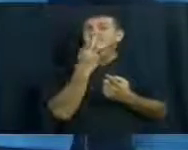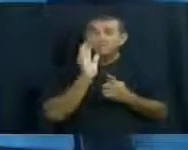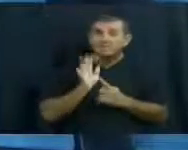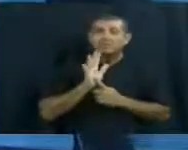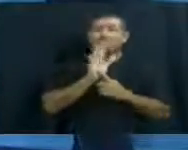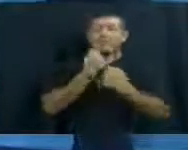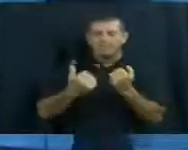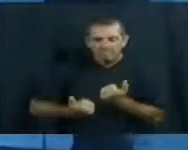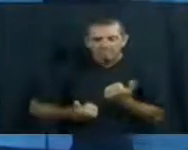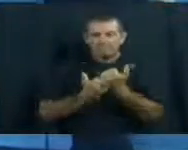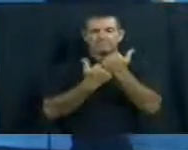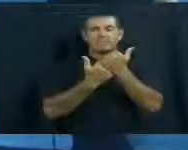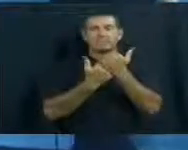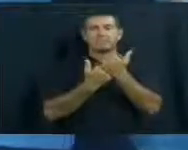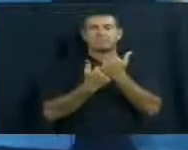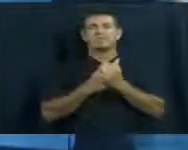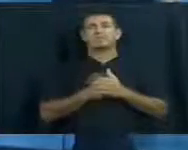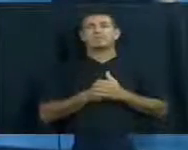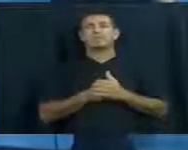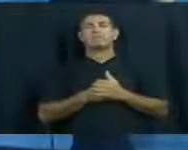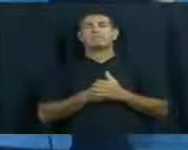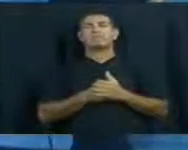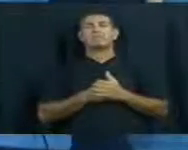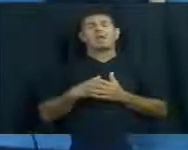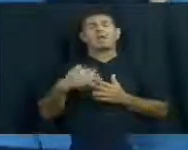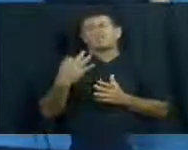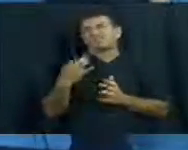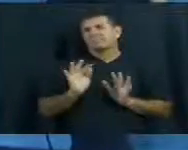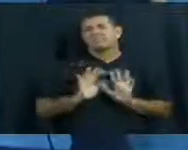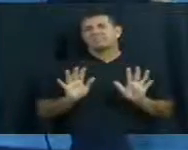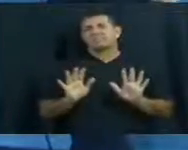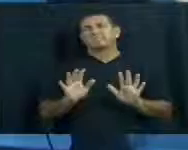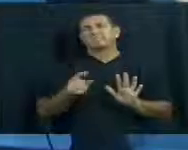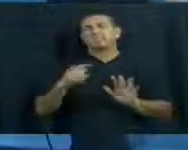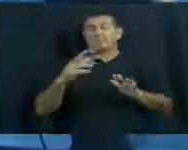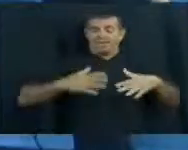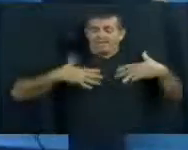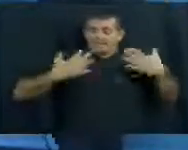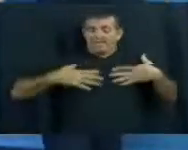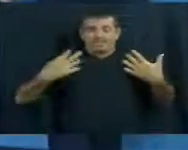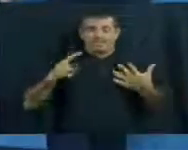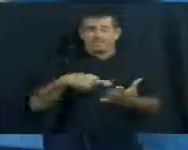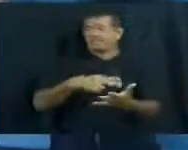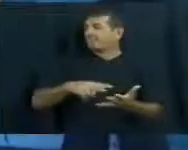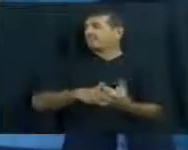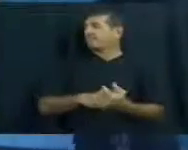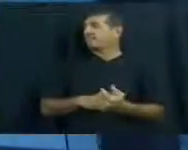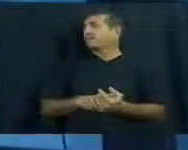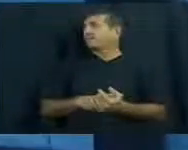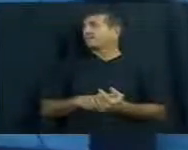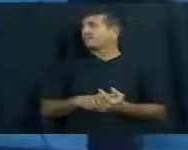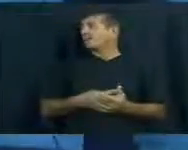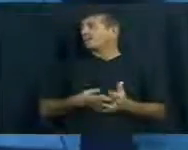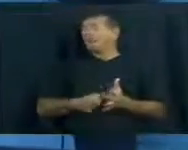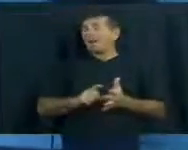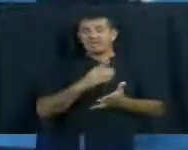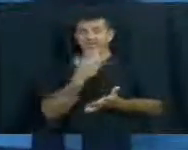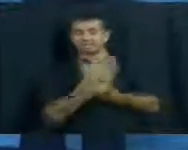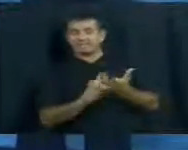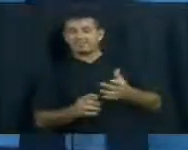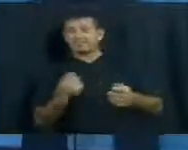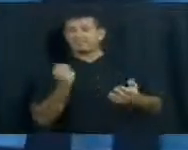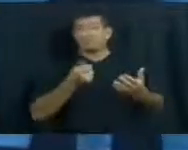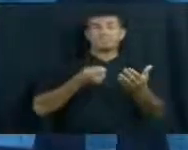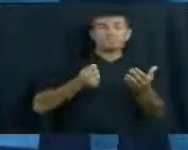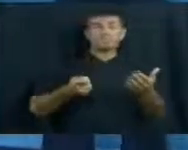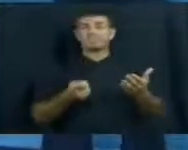vez. E vamos, mas sair, como diz o outro, nem dói. Nós viemos aqui para cantar, pois sambar, como é que antes é? Da gente sambar, deixa eu só te falar uma coisa. Do